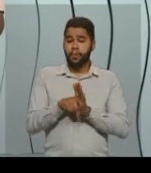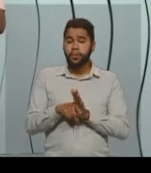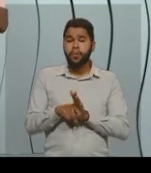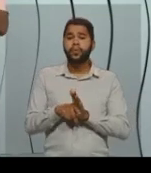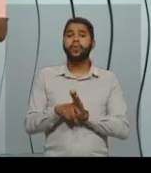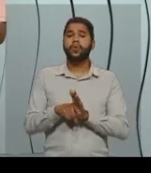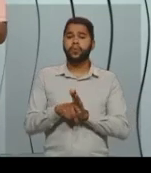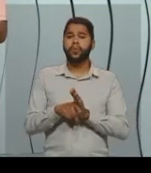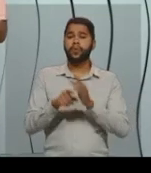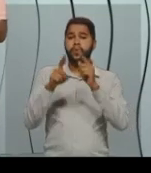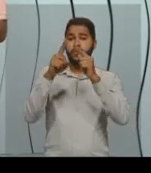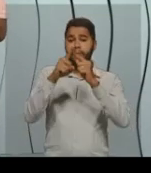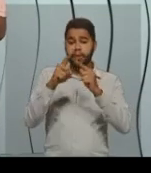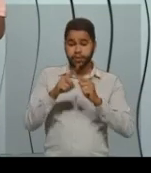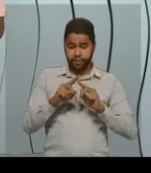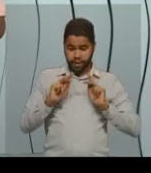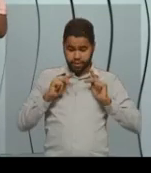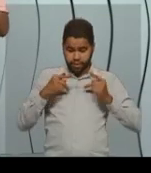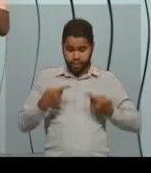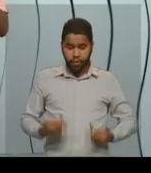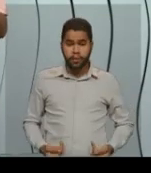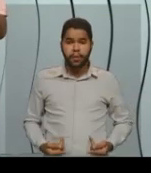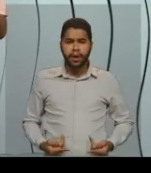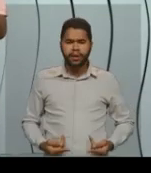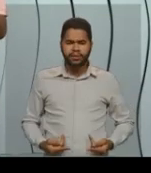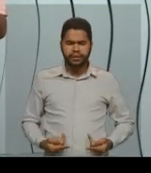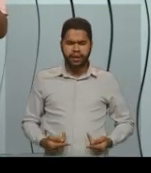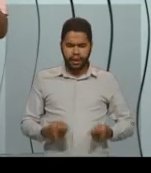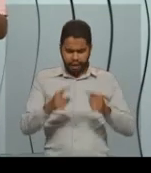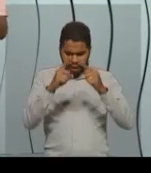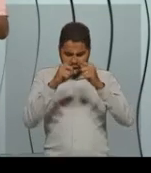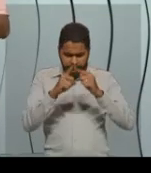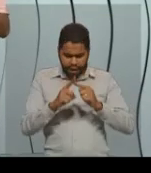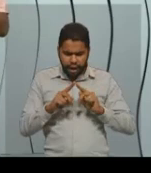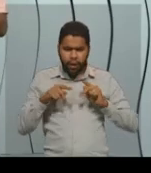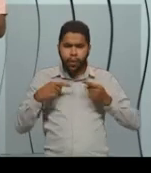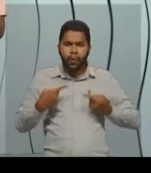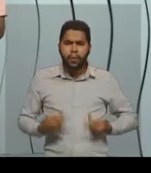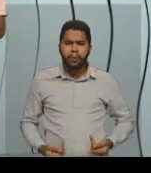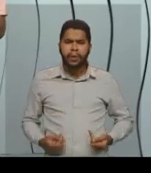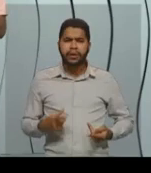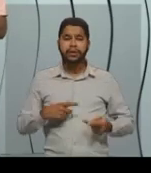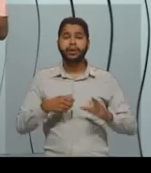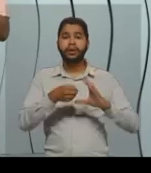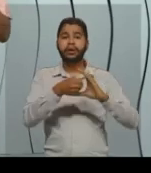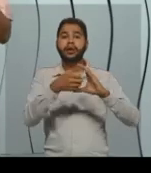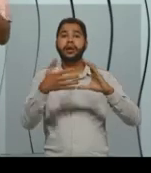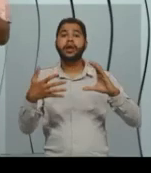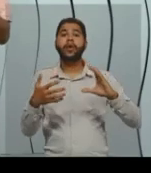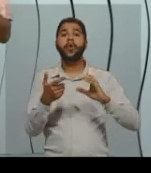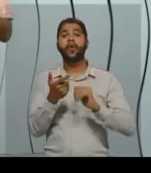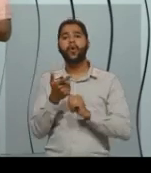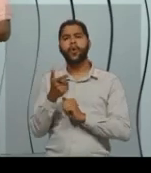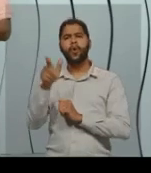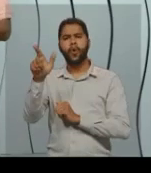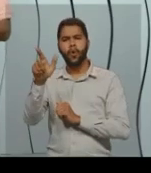de uma espécie humana. Só que a espécie humana, ela tem algumas características de